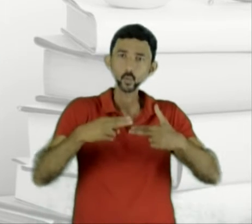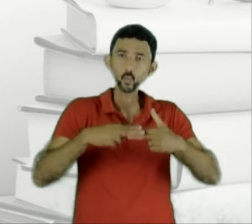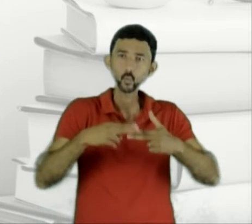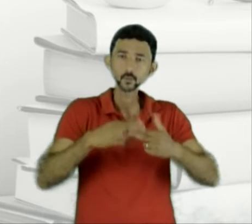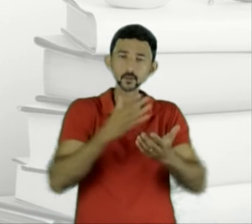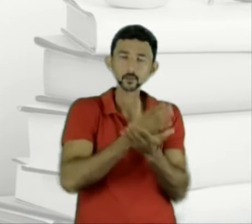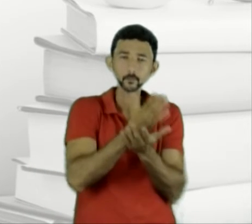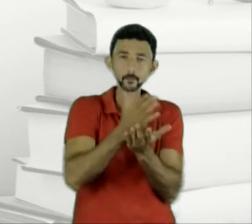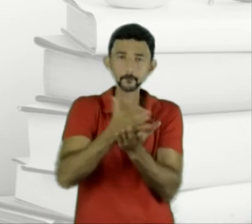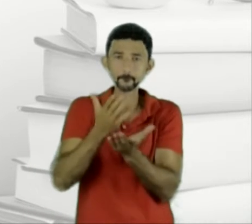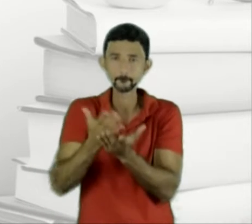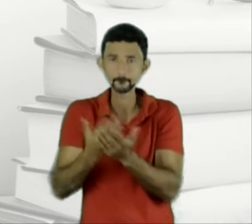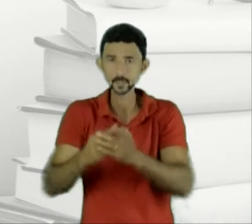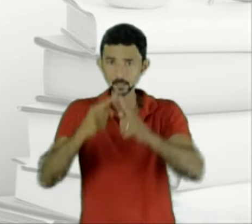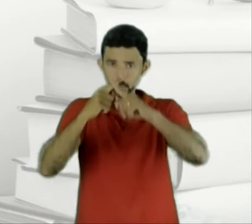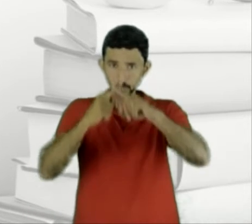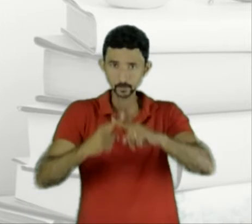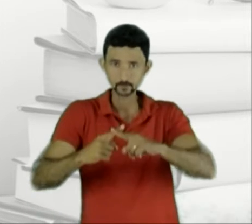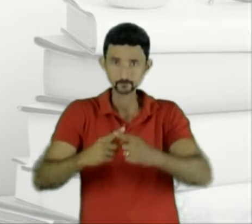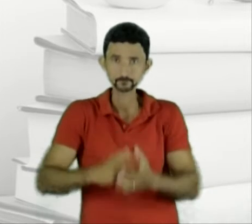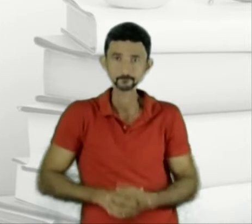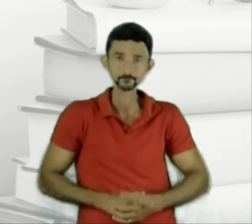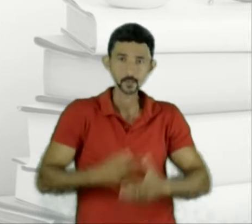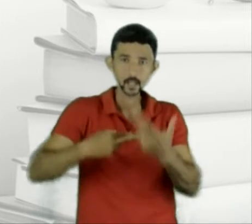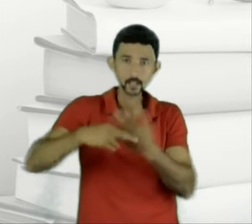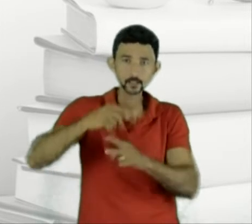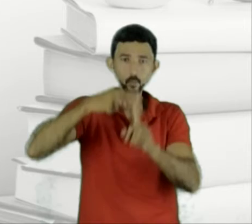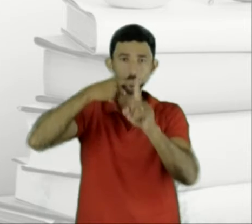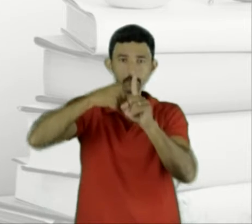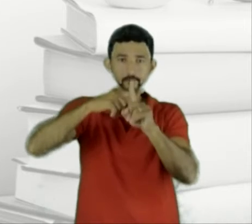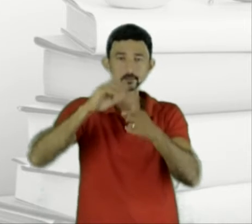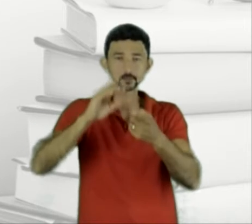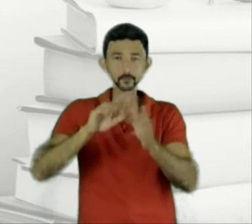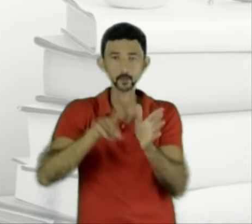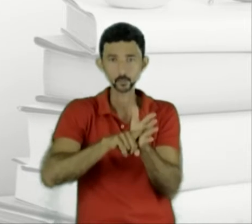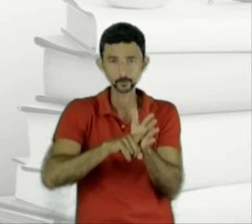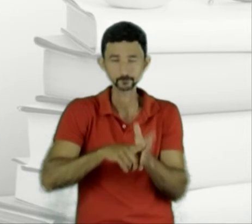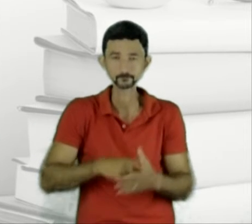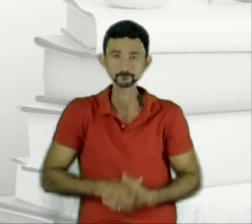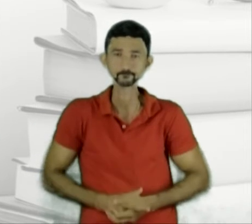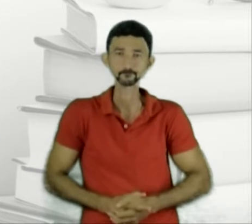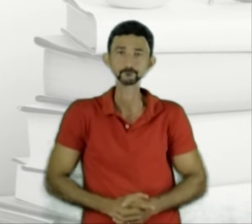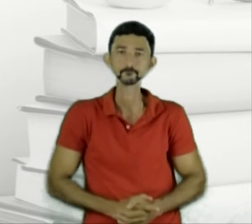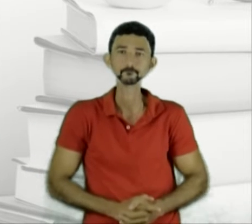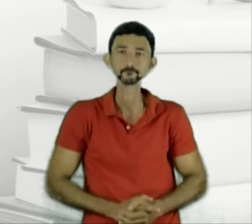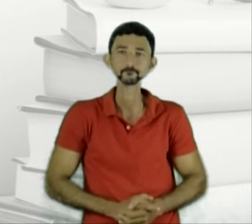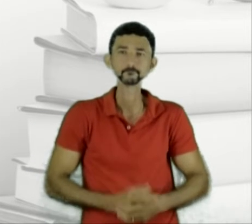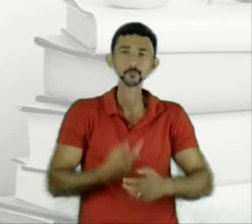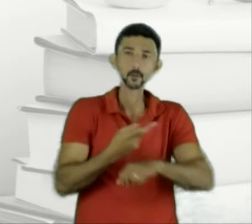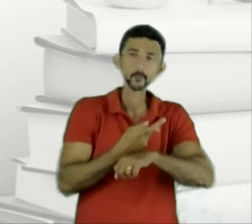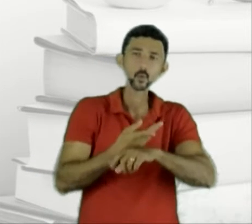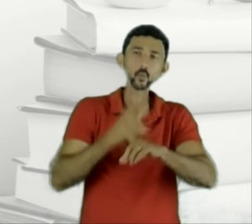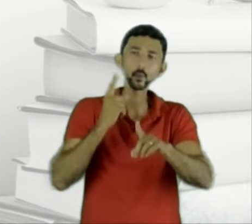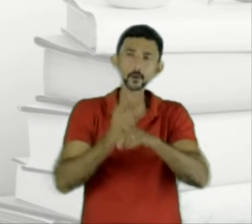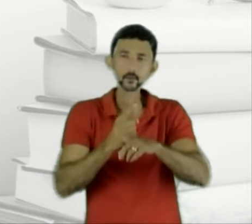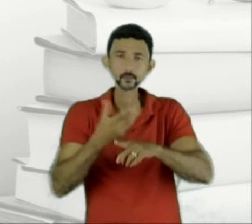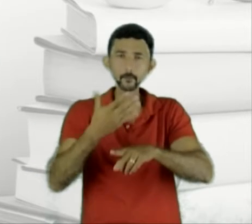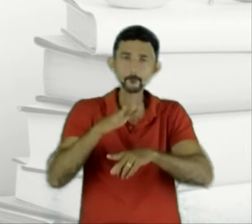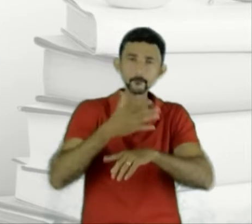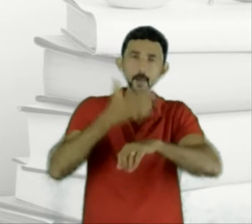propriedade distributiva da multiplicação em relação à adição e à subtração. Procure descobrir uma